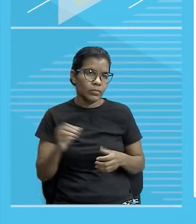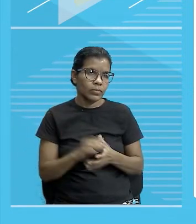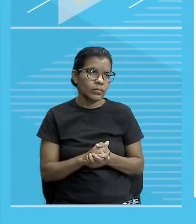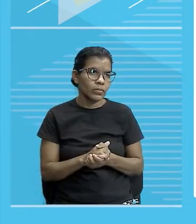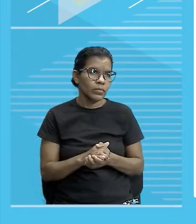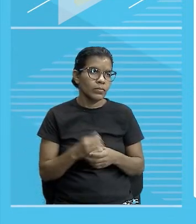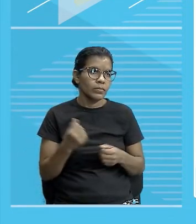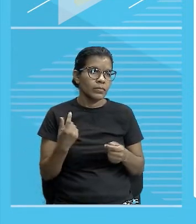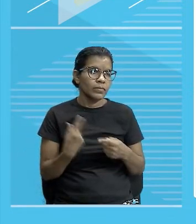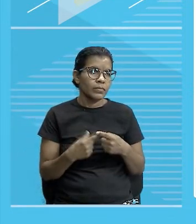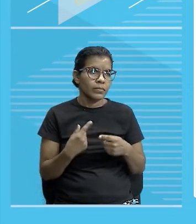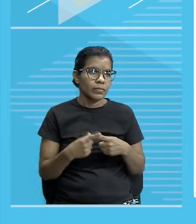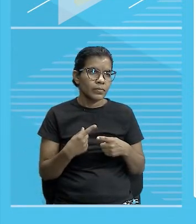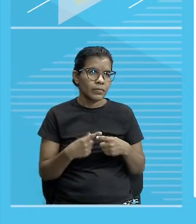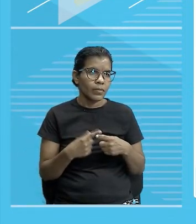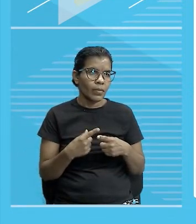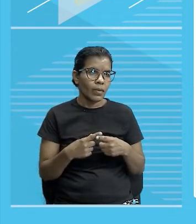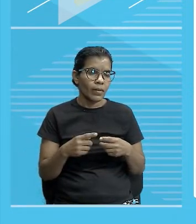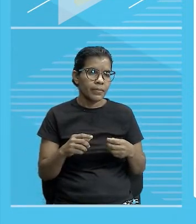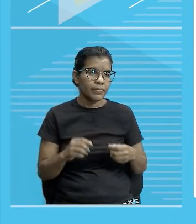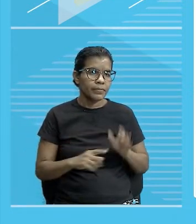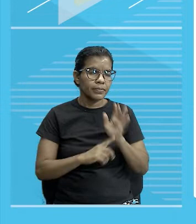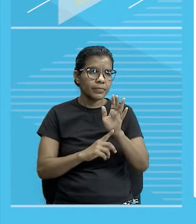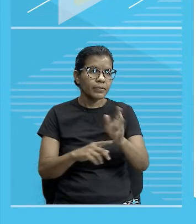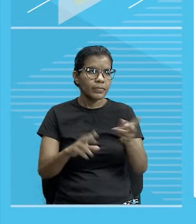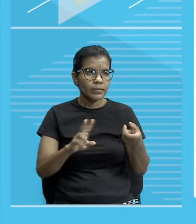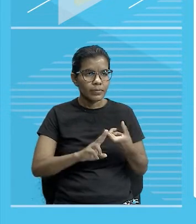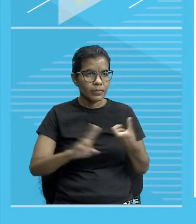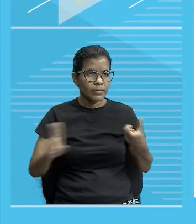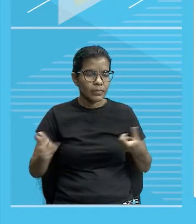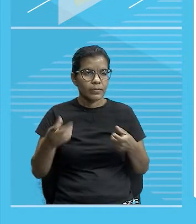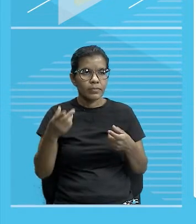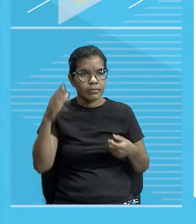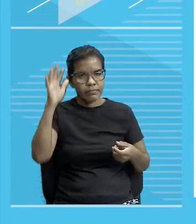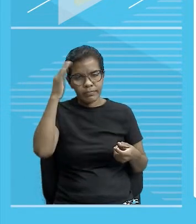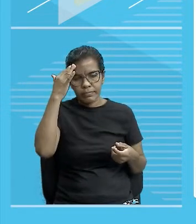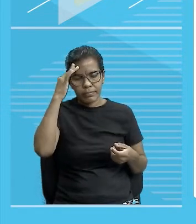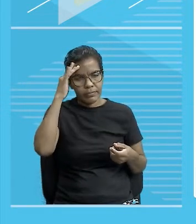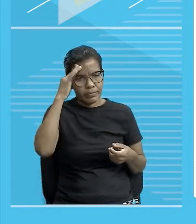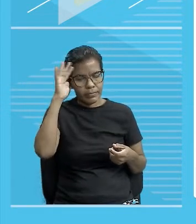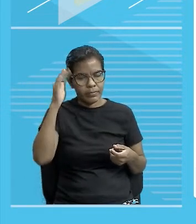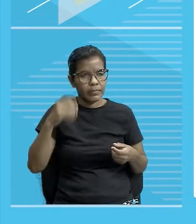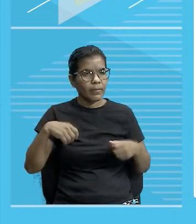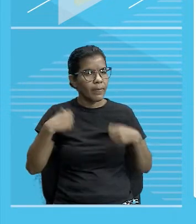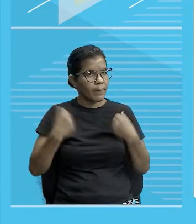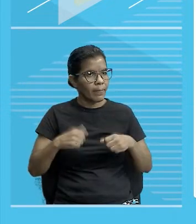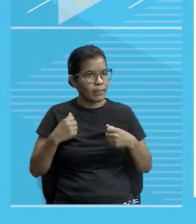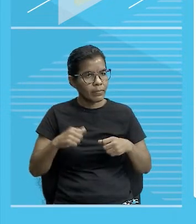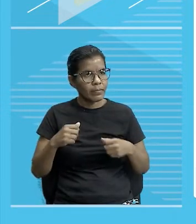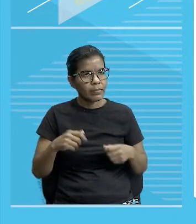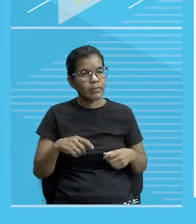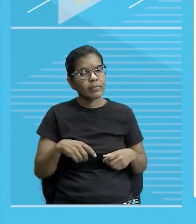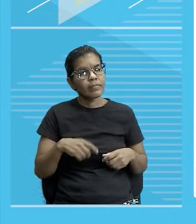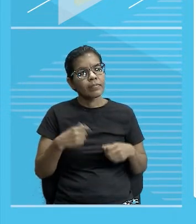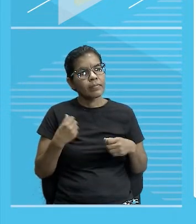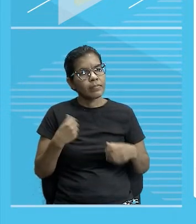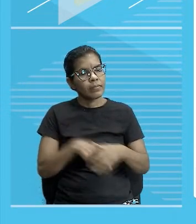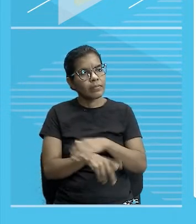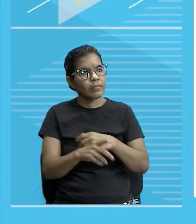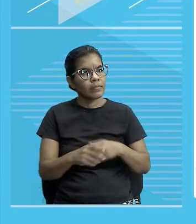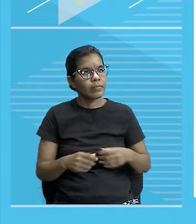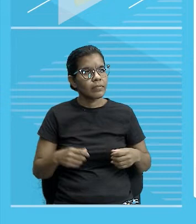é porque assim vai aparecer umas palavras gente se vocês não entenderam vocês podem me perguntar tá bom e vou aproximar precisa se usar como